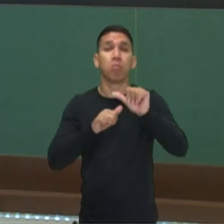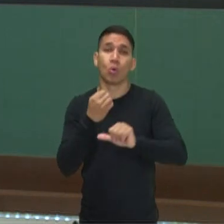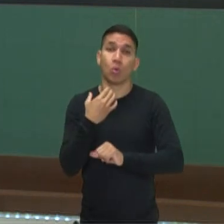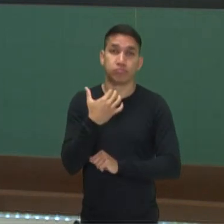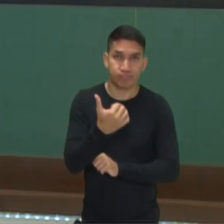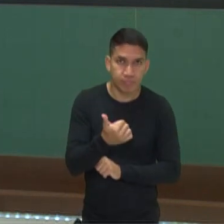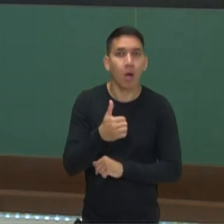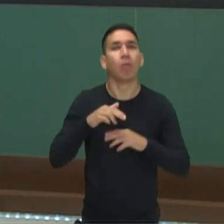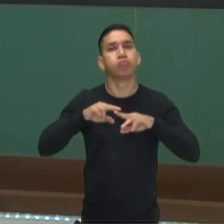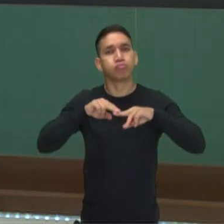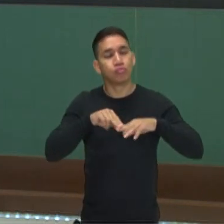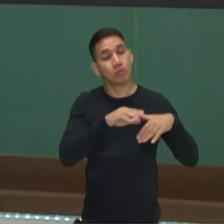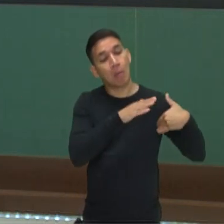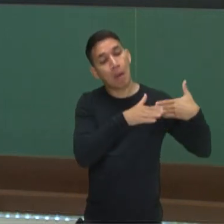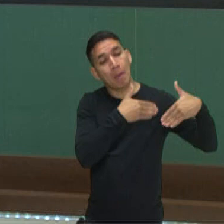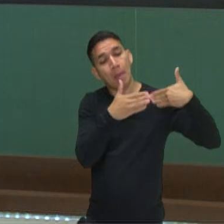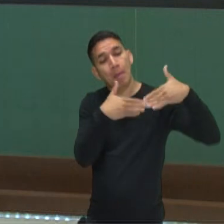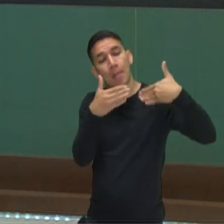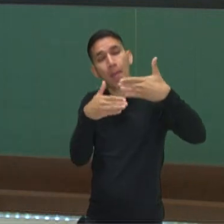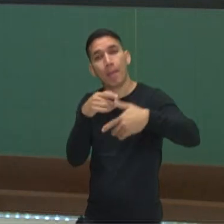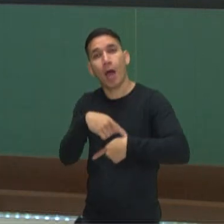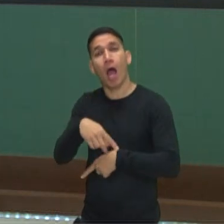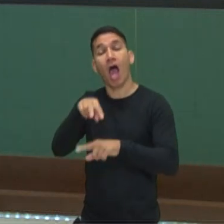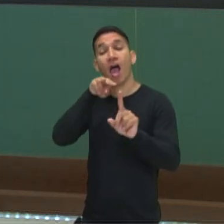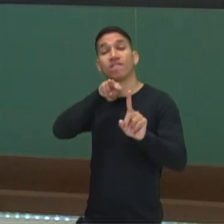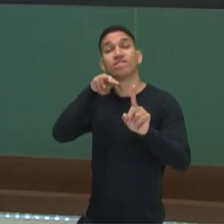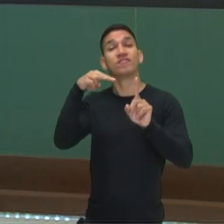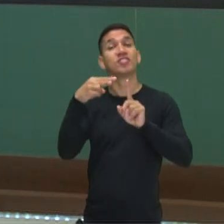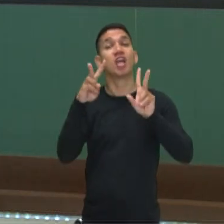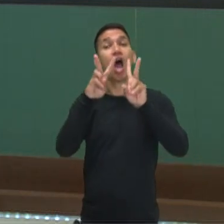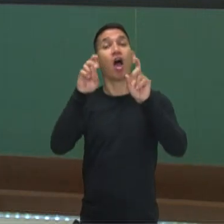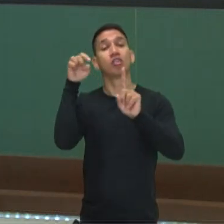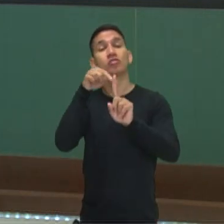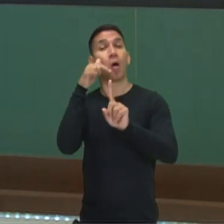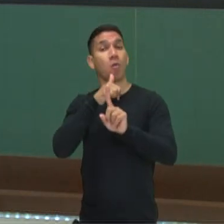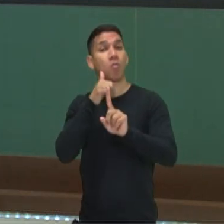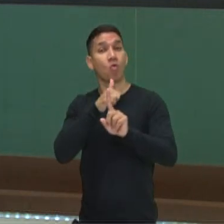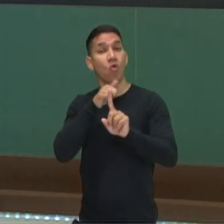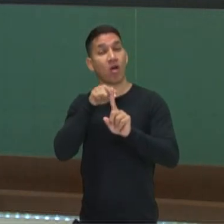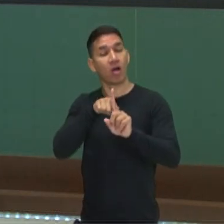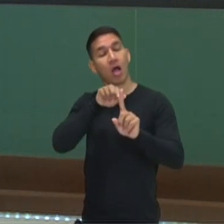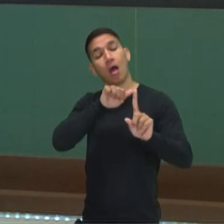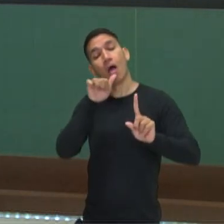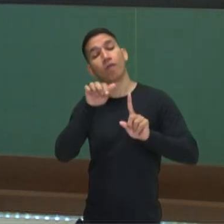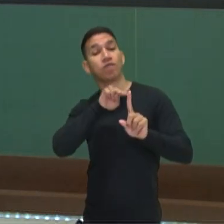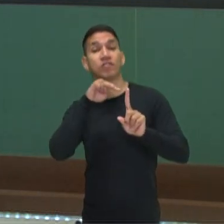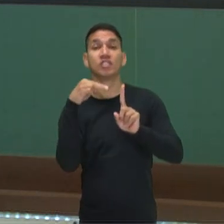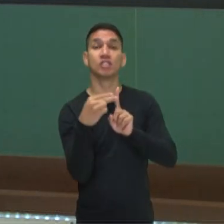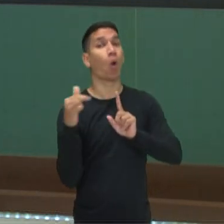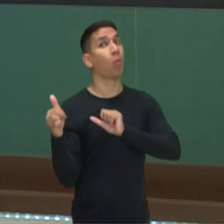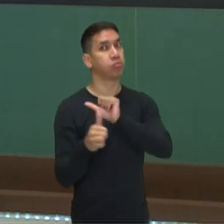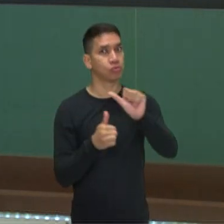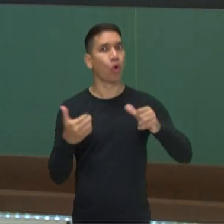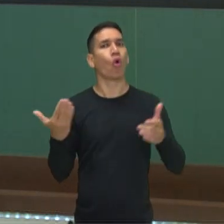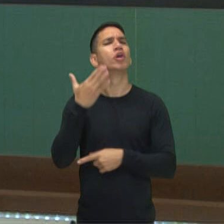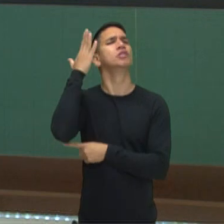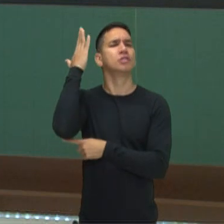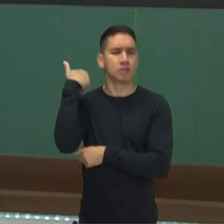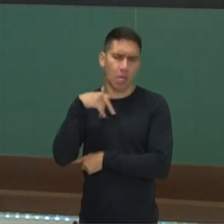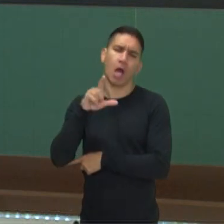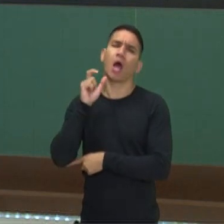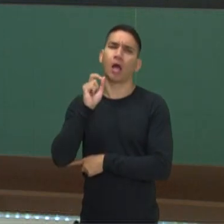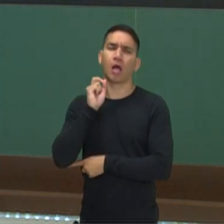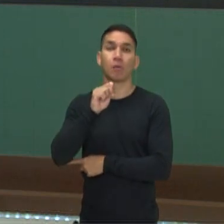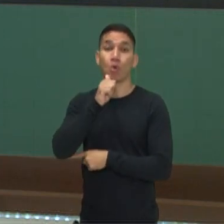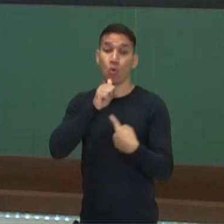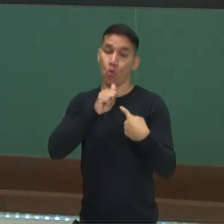isso vem sendo transformado, essa visão, e hoje nós sabemos que a mulher tem um papel fundamental na sociedade e